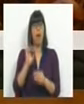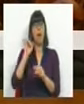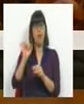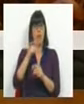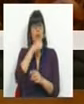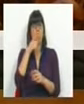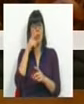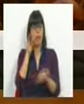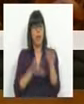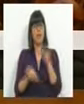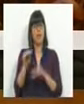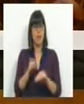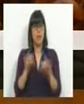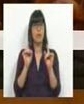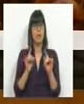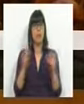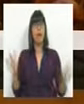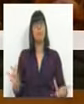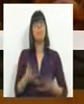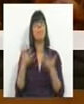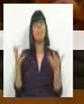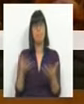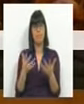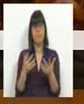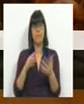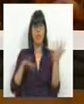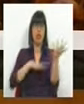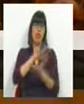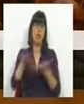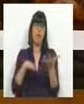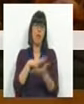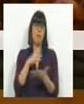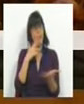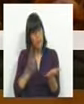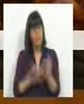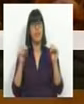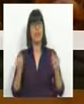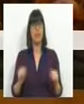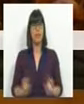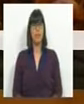suas promessas eleitorais e ligeireza da geringonça. É verdade.